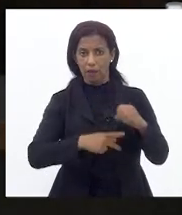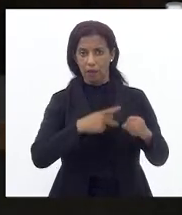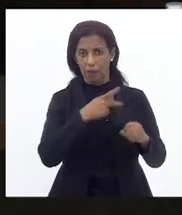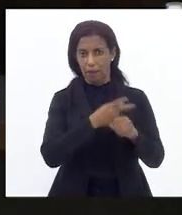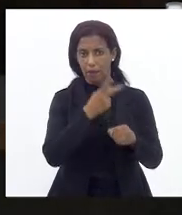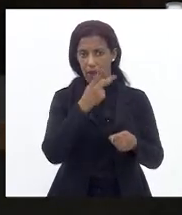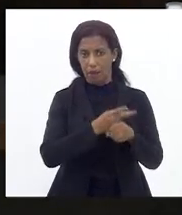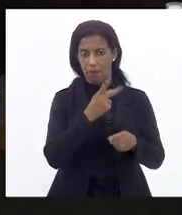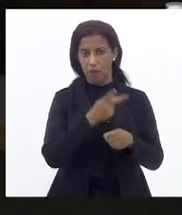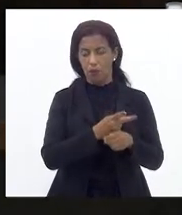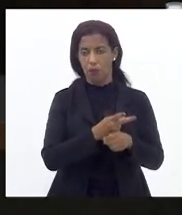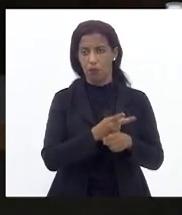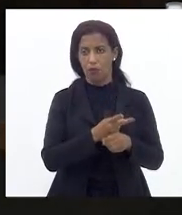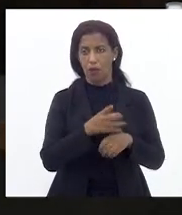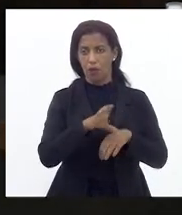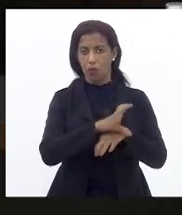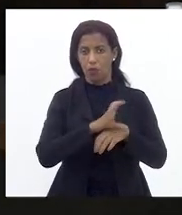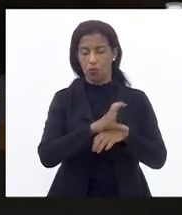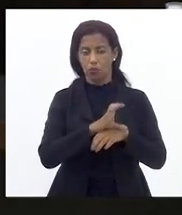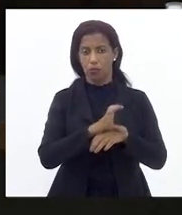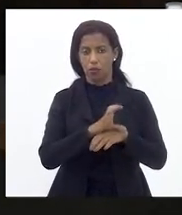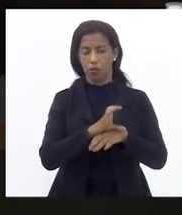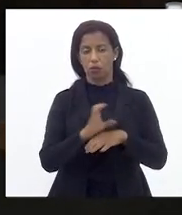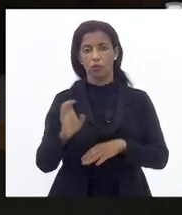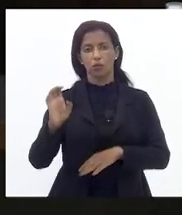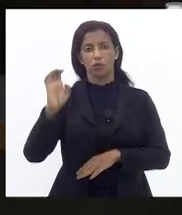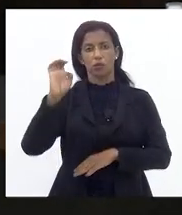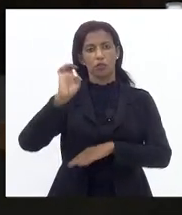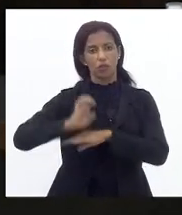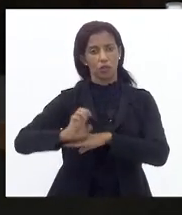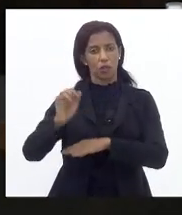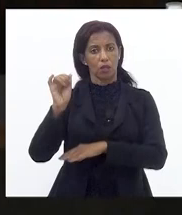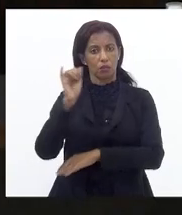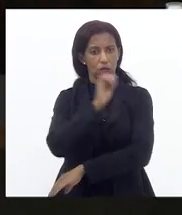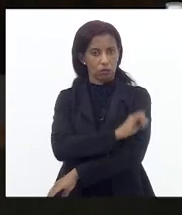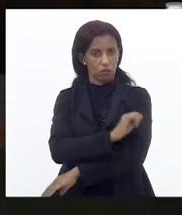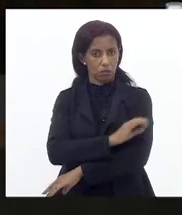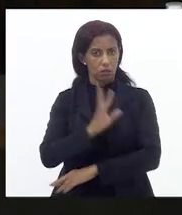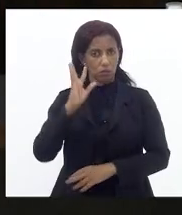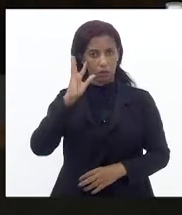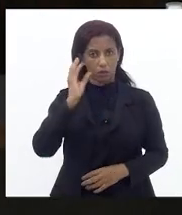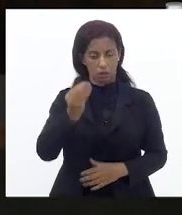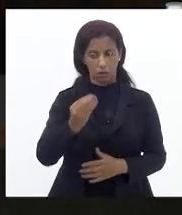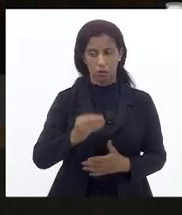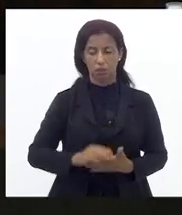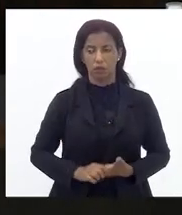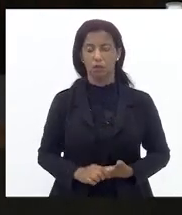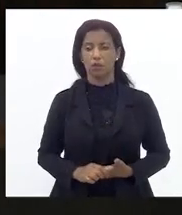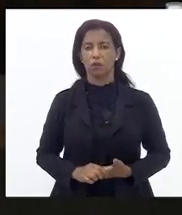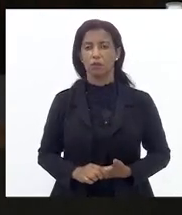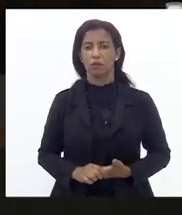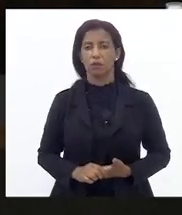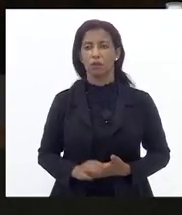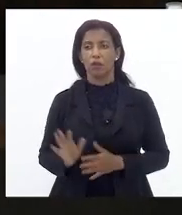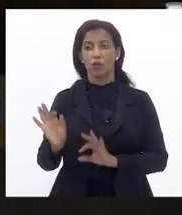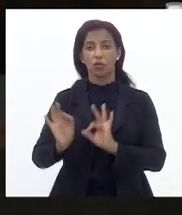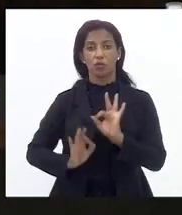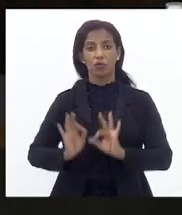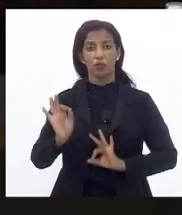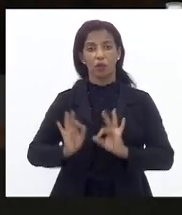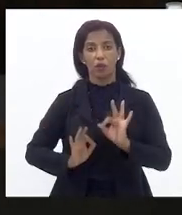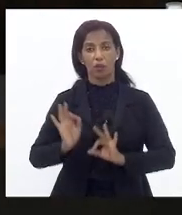na Constituição do Estado do Rio de Janeiro é uma decisão Deputado Rodrigo Amorim de